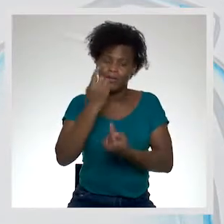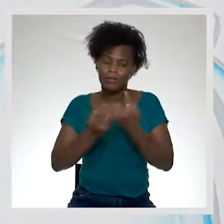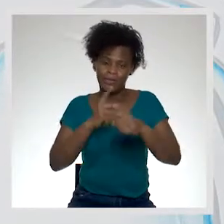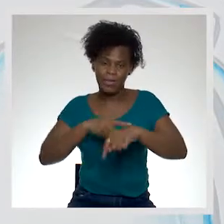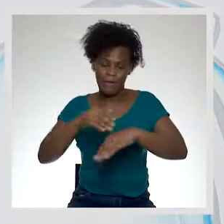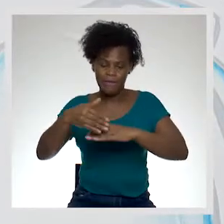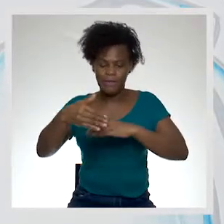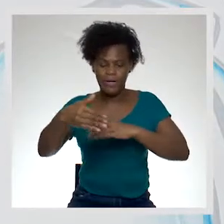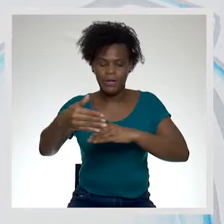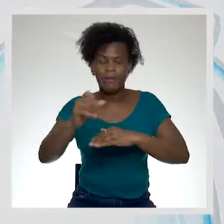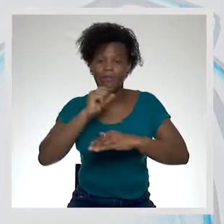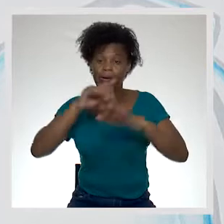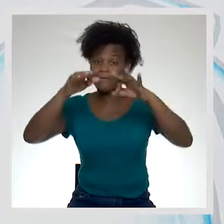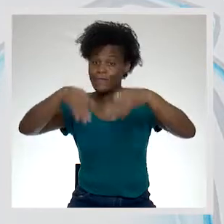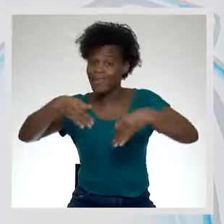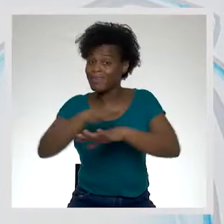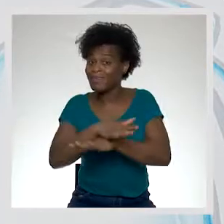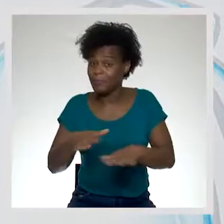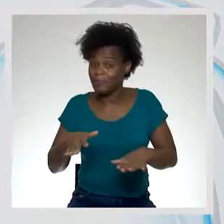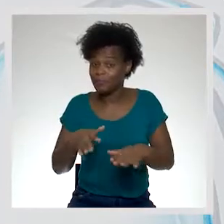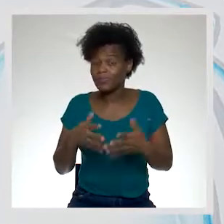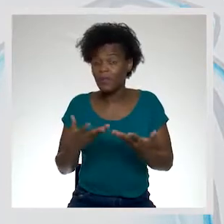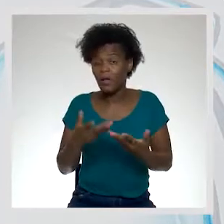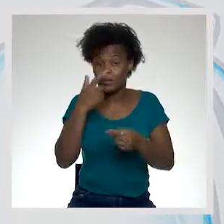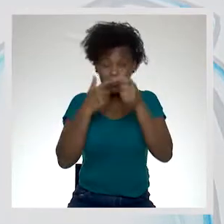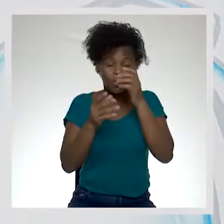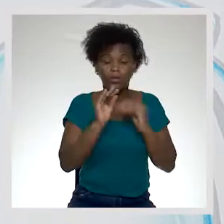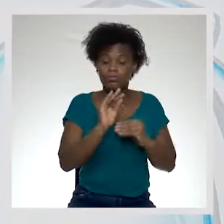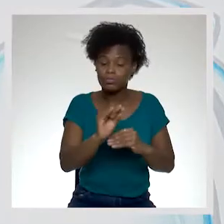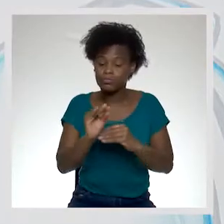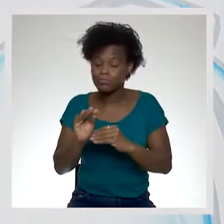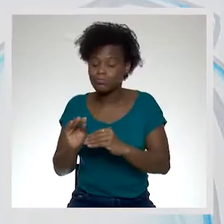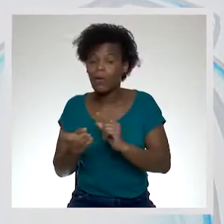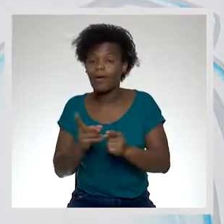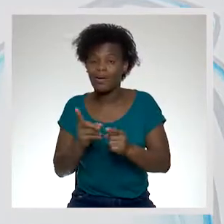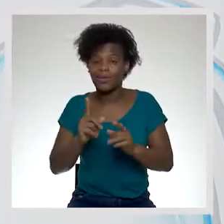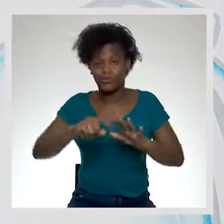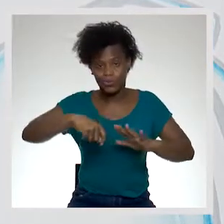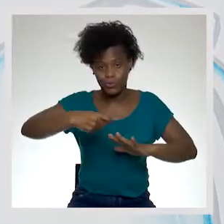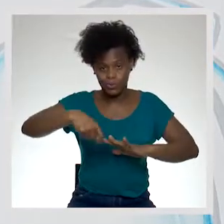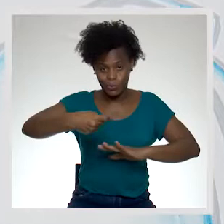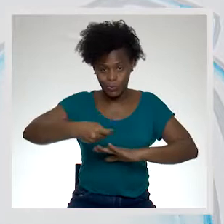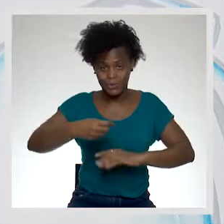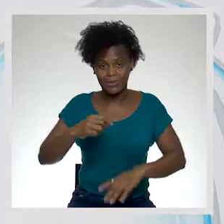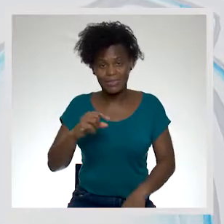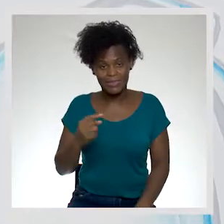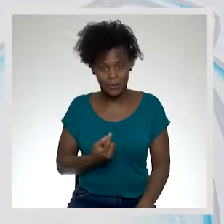podem chegar ao fim. Aconselha-se o quê? Que estes recursos sejam